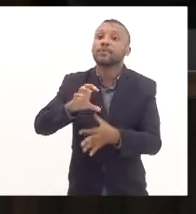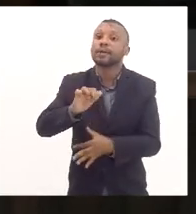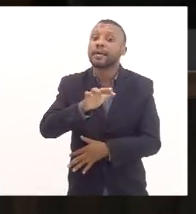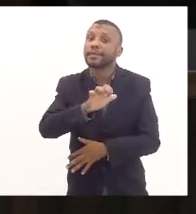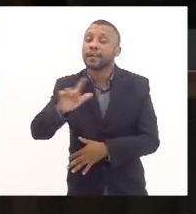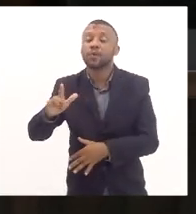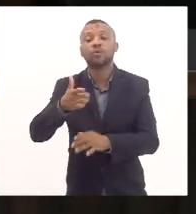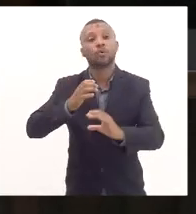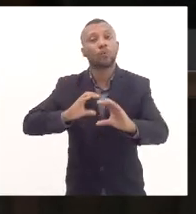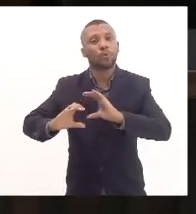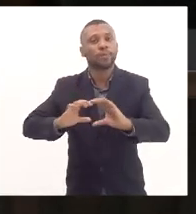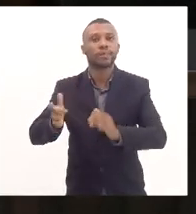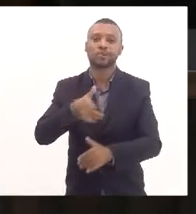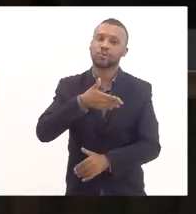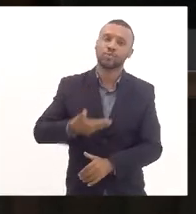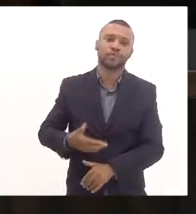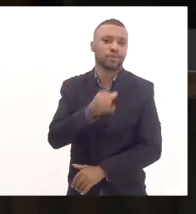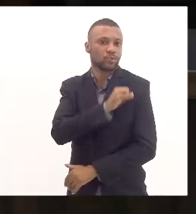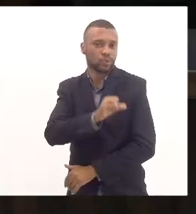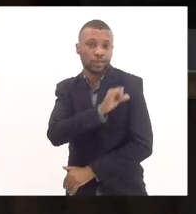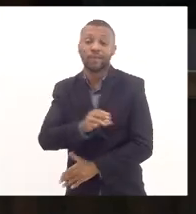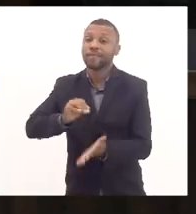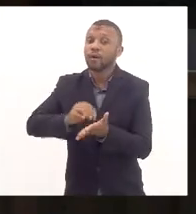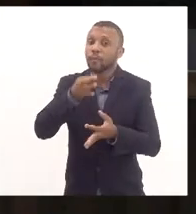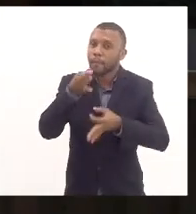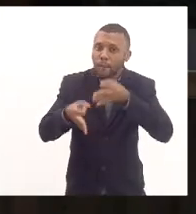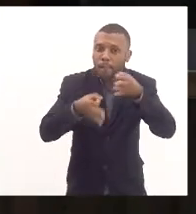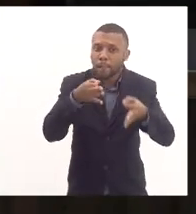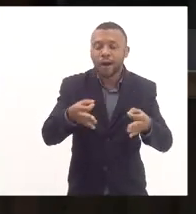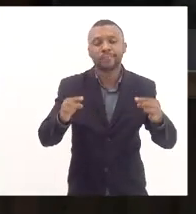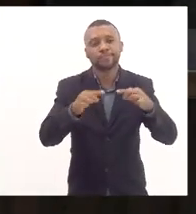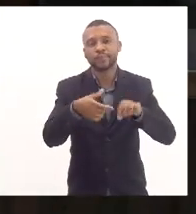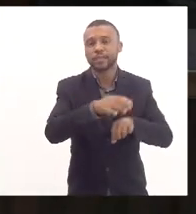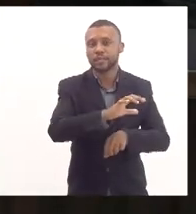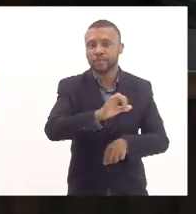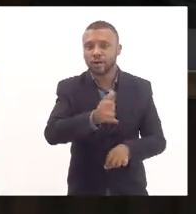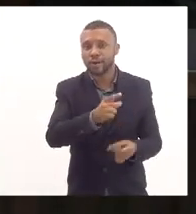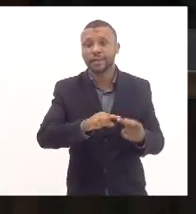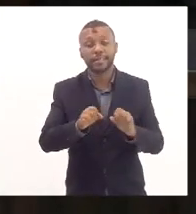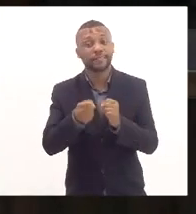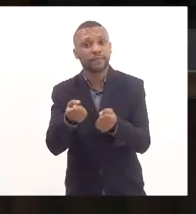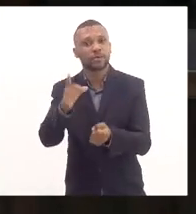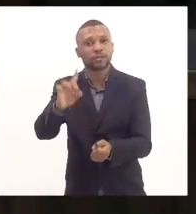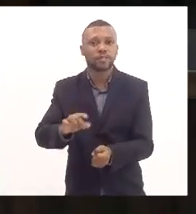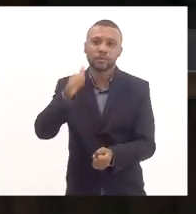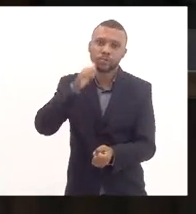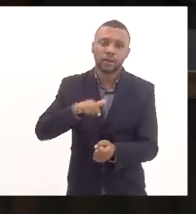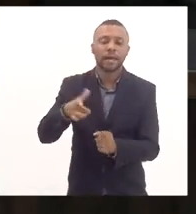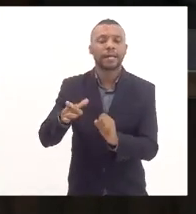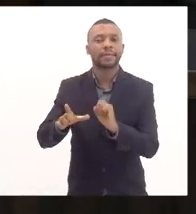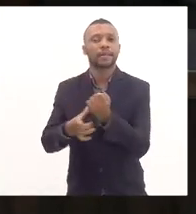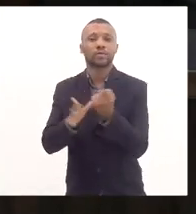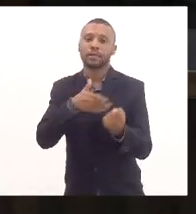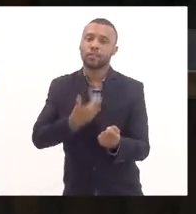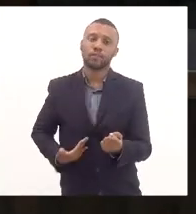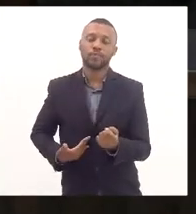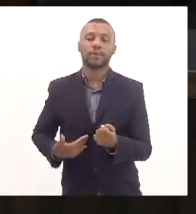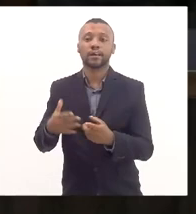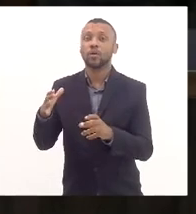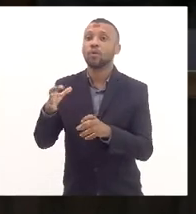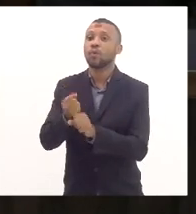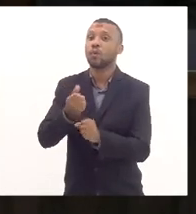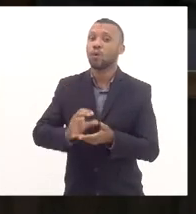do Governo do Estado perdendo de pareceres das comissões de condição Justiça defesa do direito da mulher segurança pública e